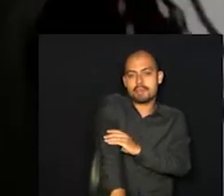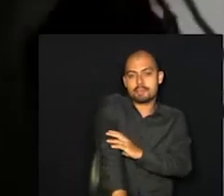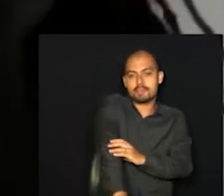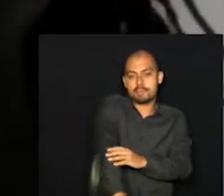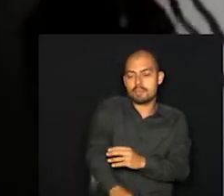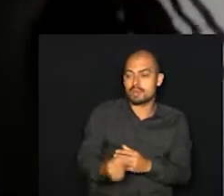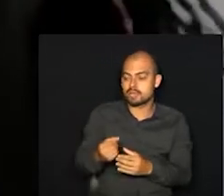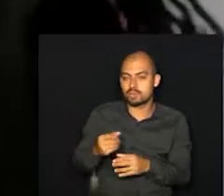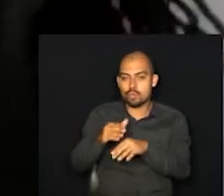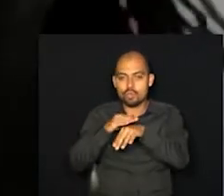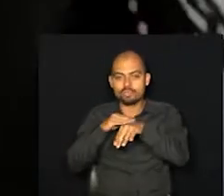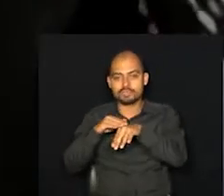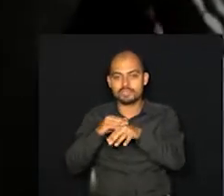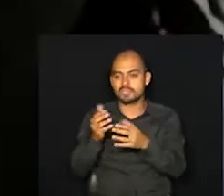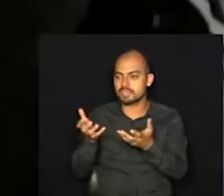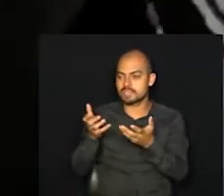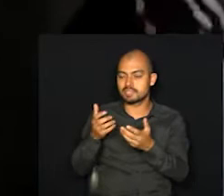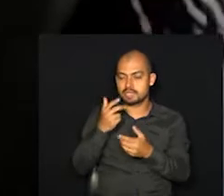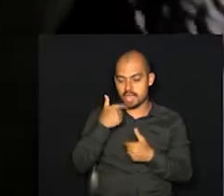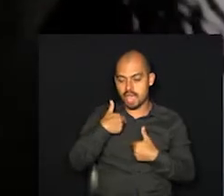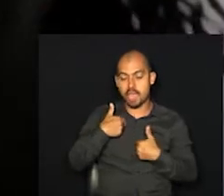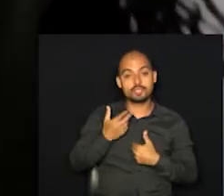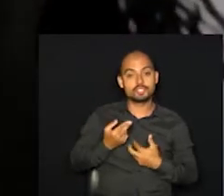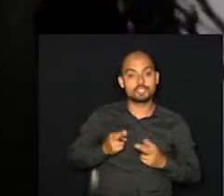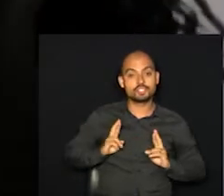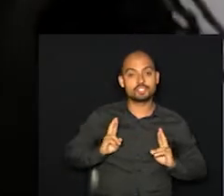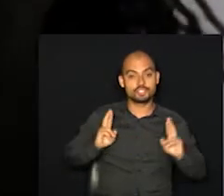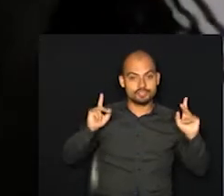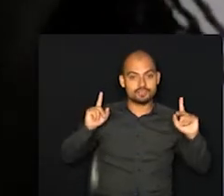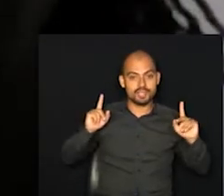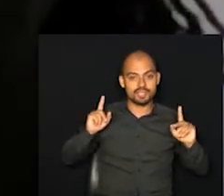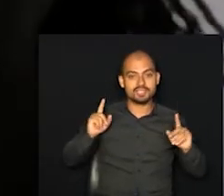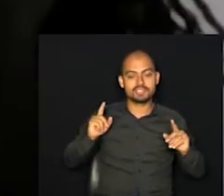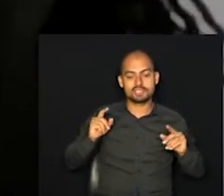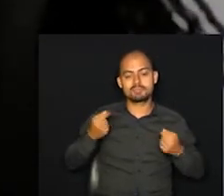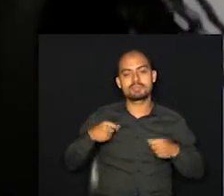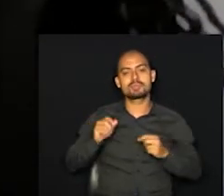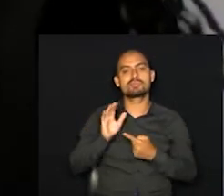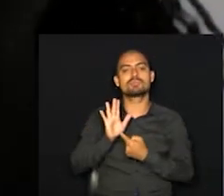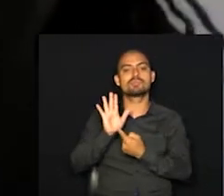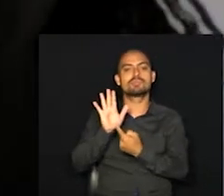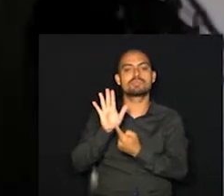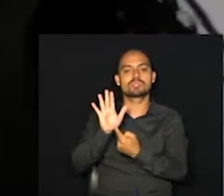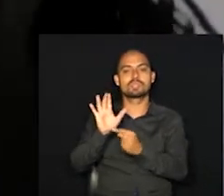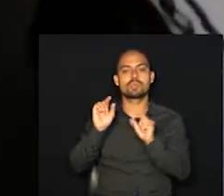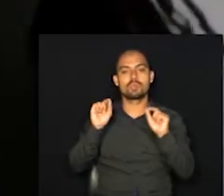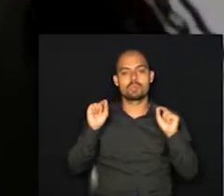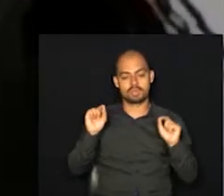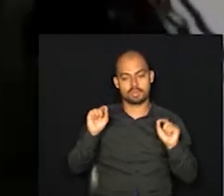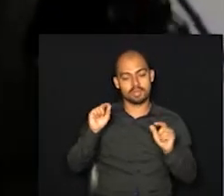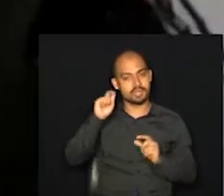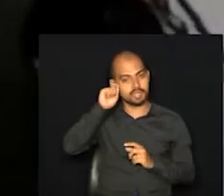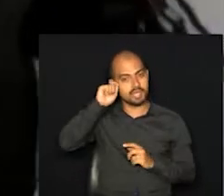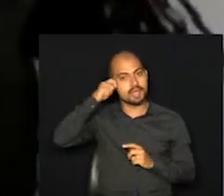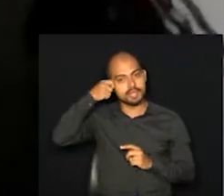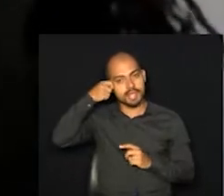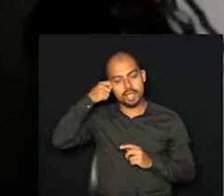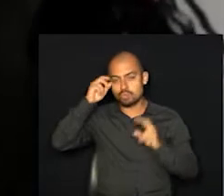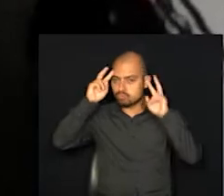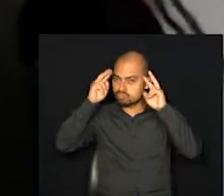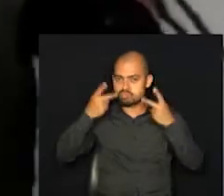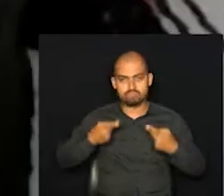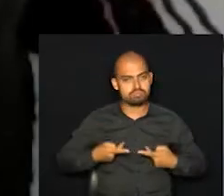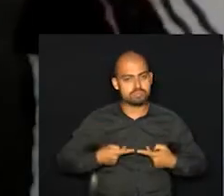assim uma pessoa diferente. Então, o que a gente tem que mostrar? A gente tem que mostrar que o negro, ele é um ser humano, como aquilo que nós